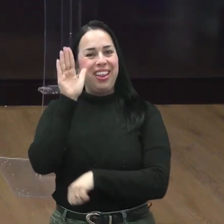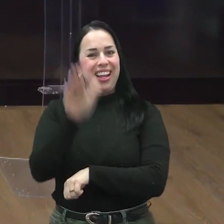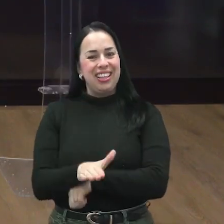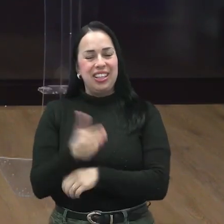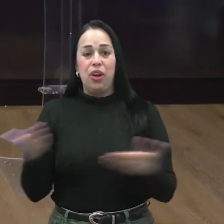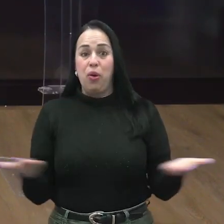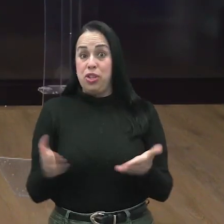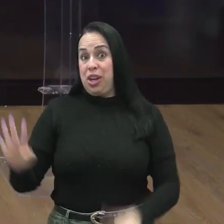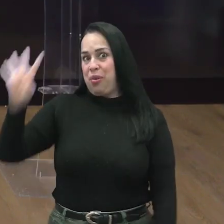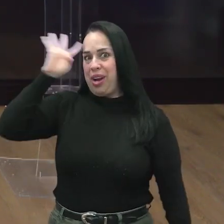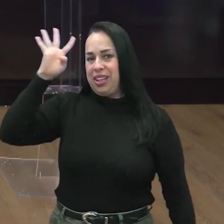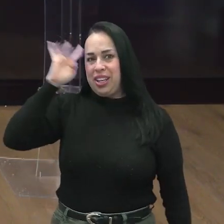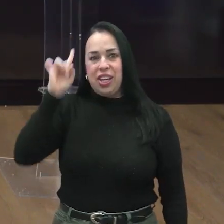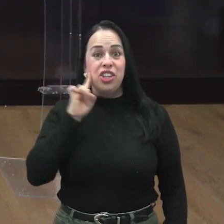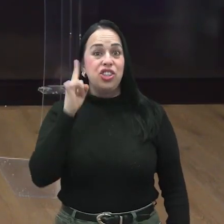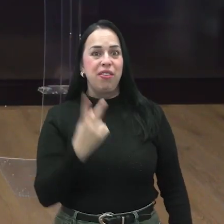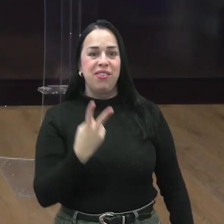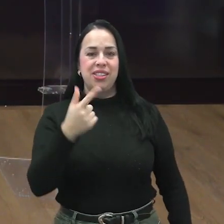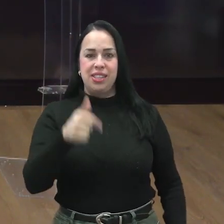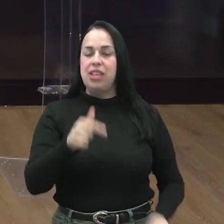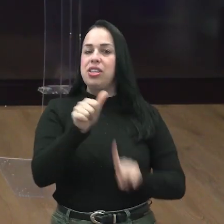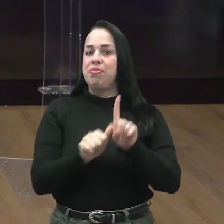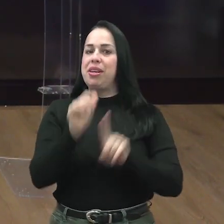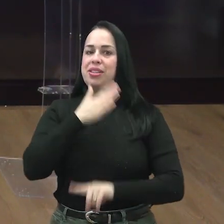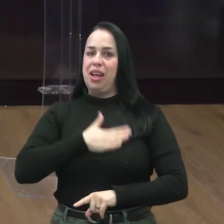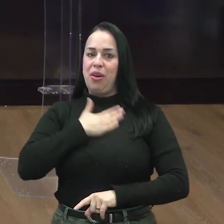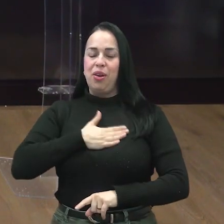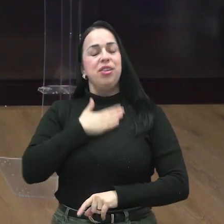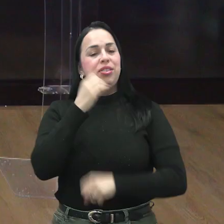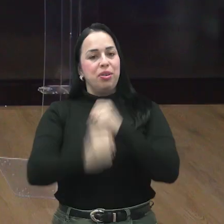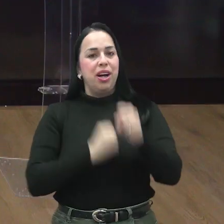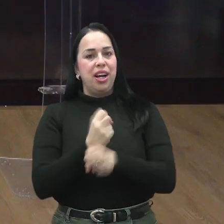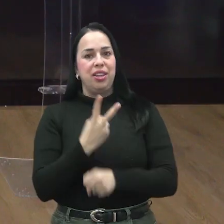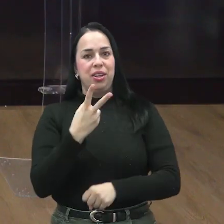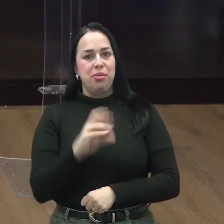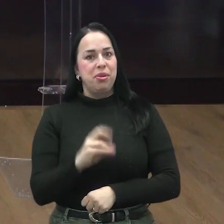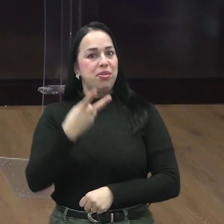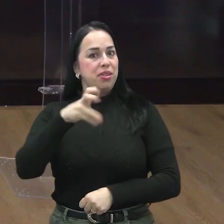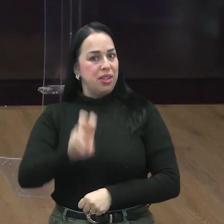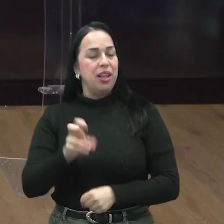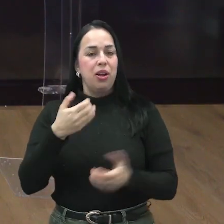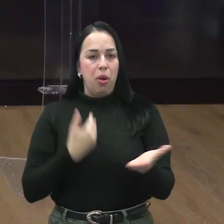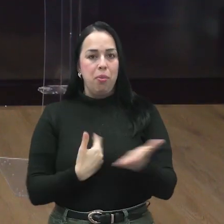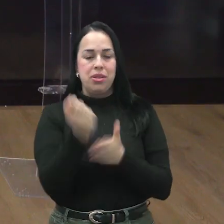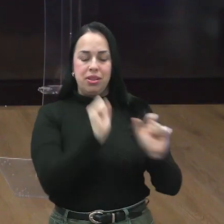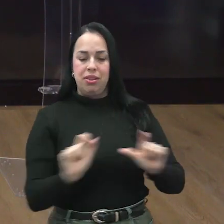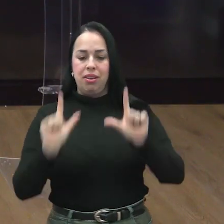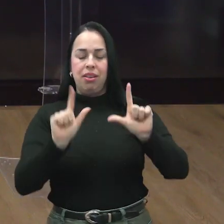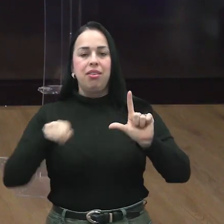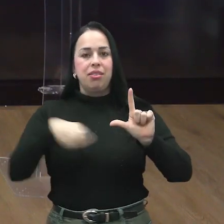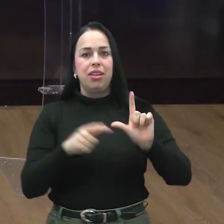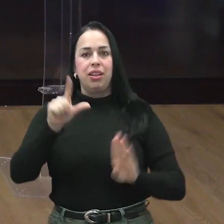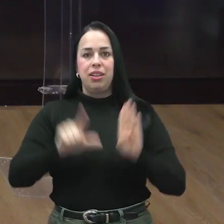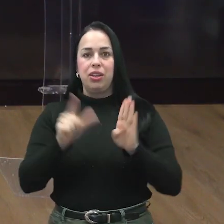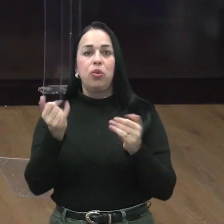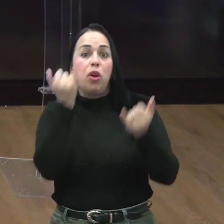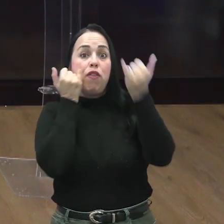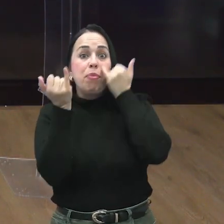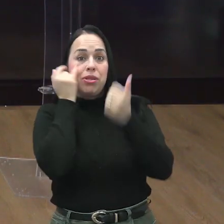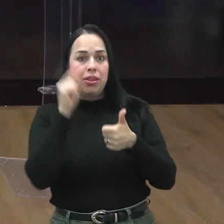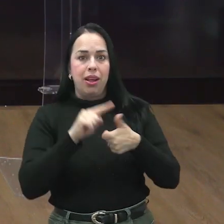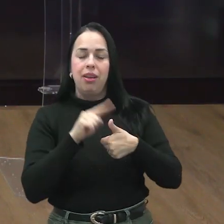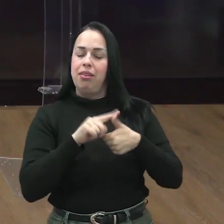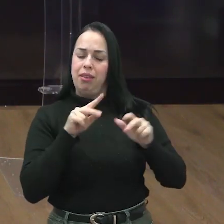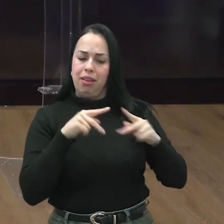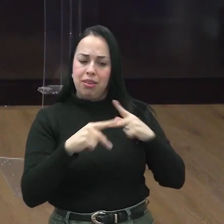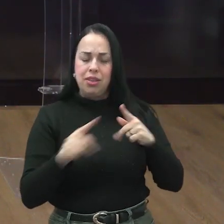Olá, boa tarde. Quarta-feira, 27 de agosto de 2025, está no ar o Boletim Legislativo, com as principais notícias de São José